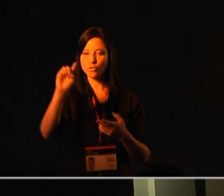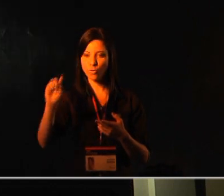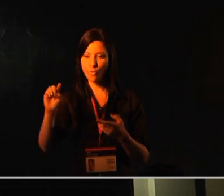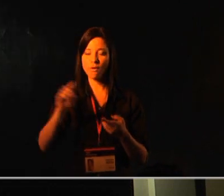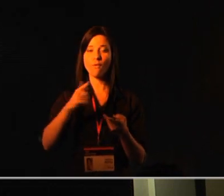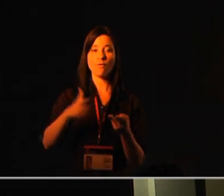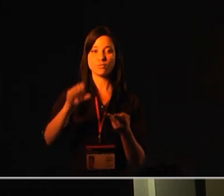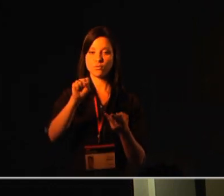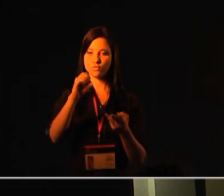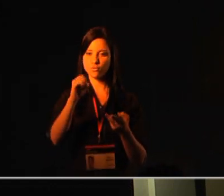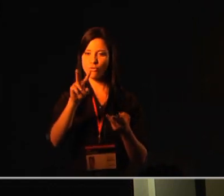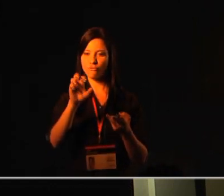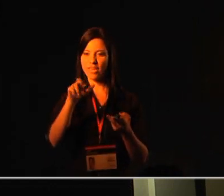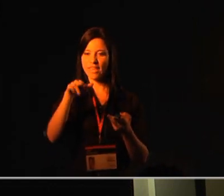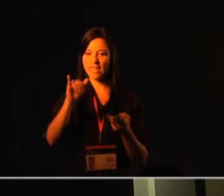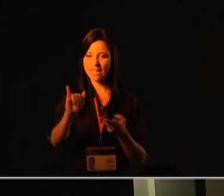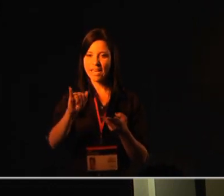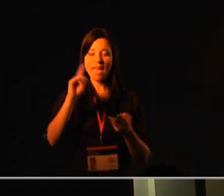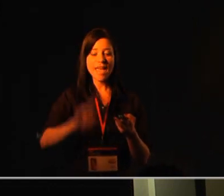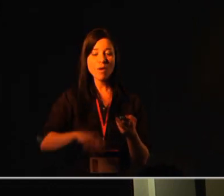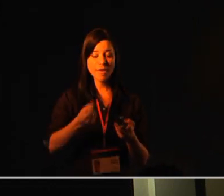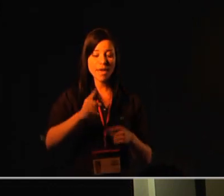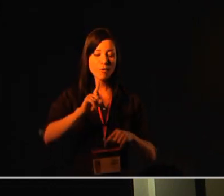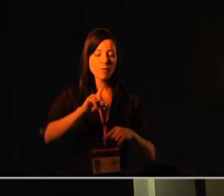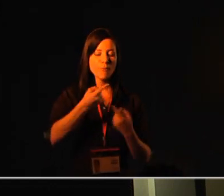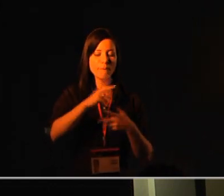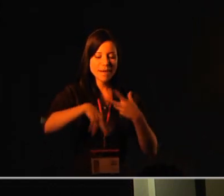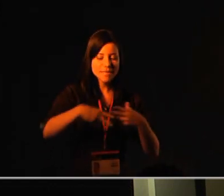Souvenir, presente pequeno, inútil e caro, souvenir.